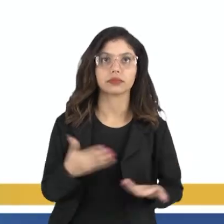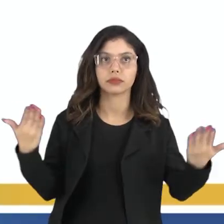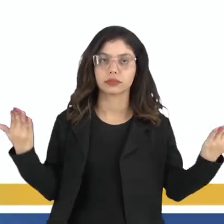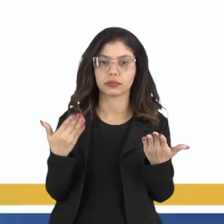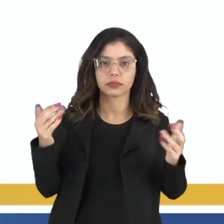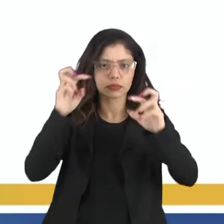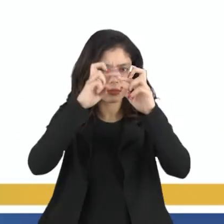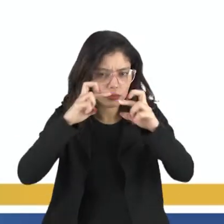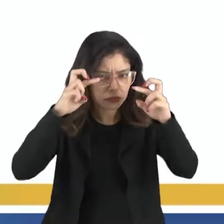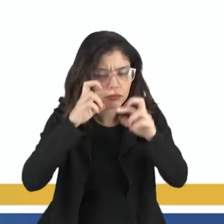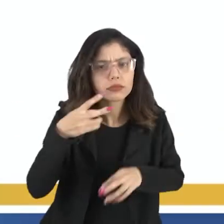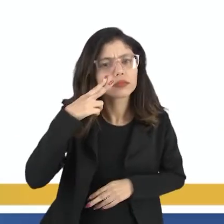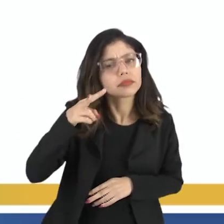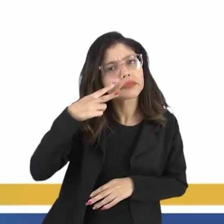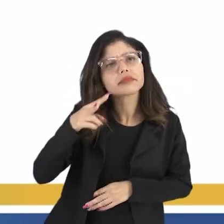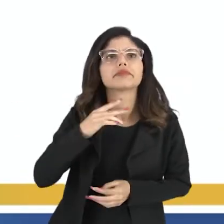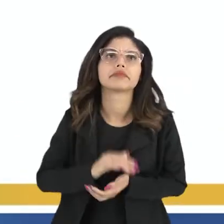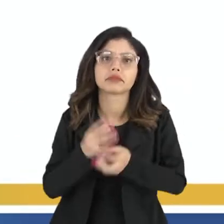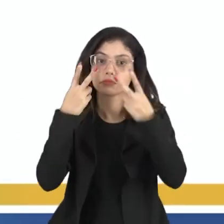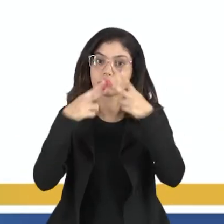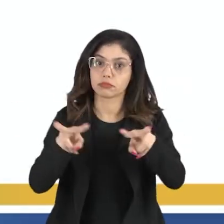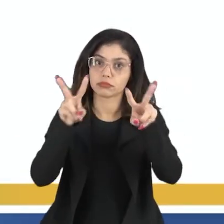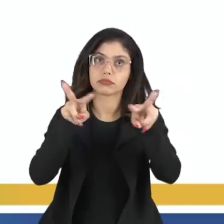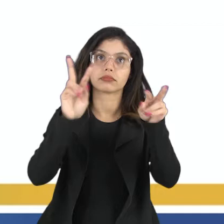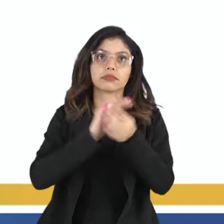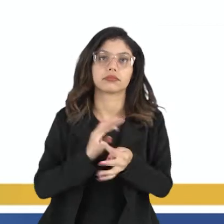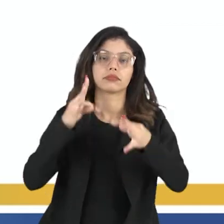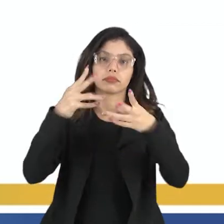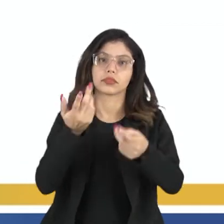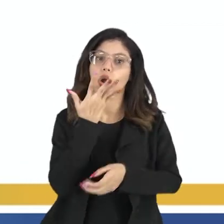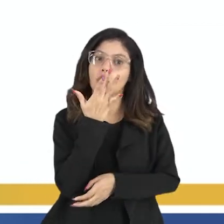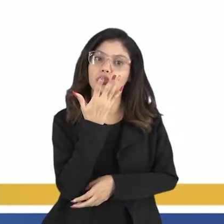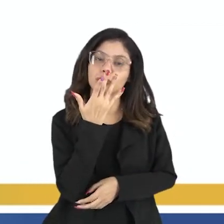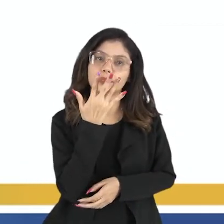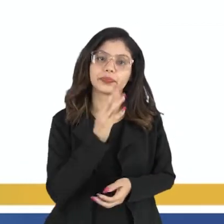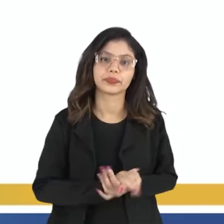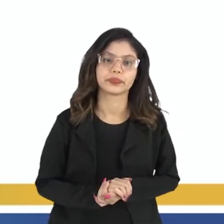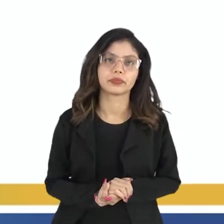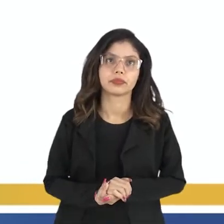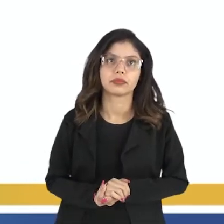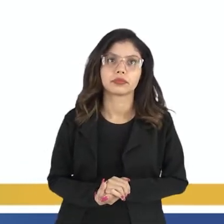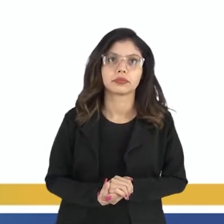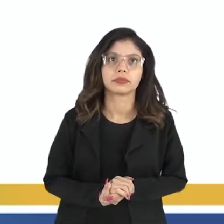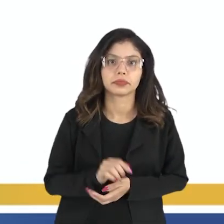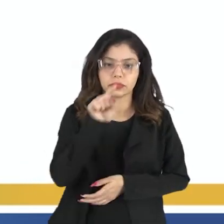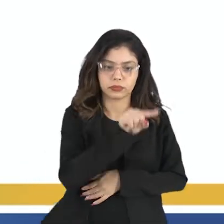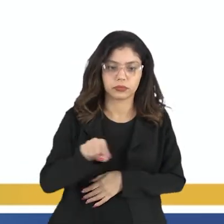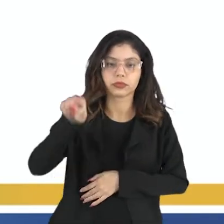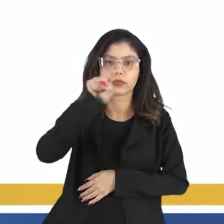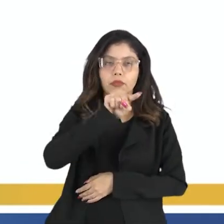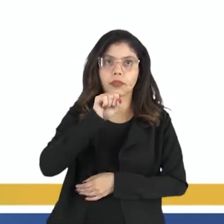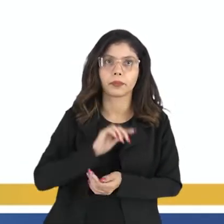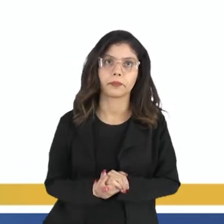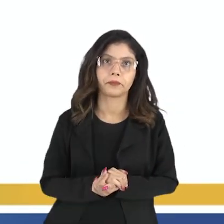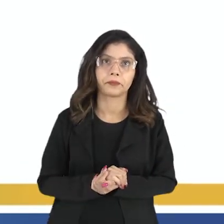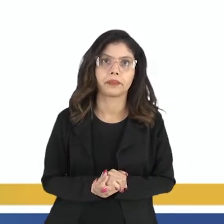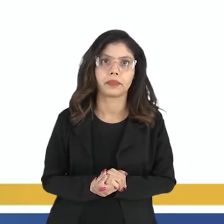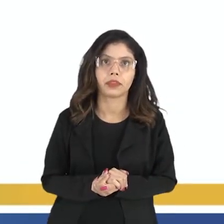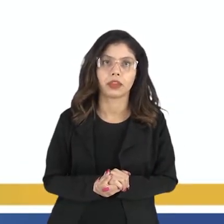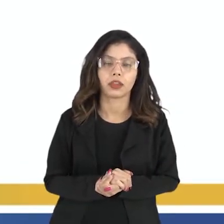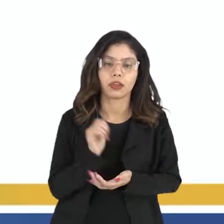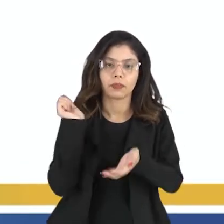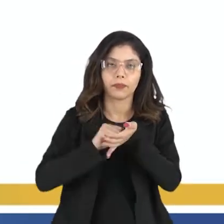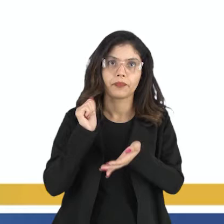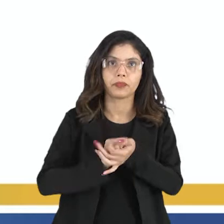vocês podem visualizar um esqueminha todo colorido. Nós temos aí um círculo em